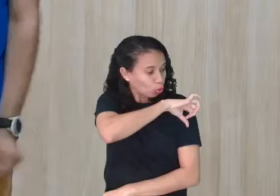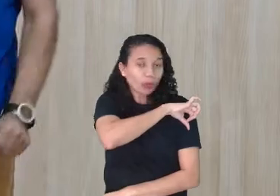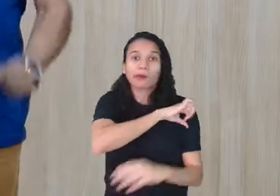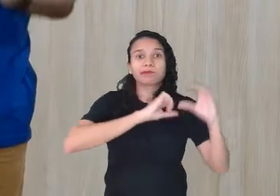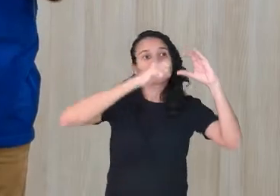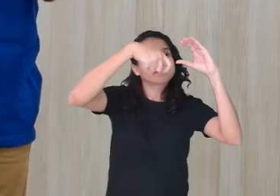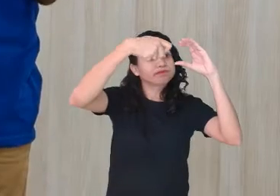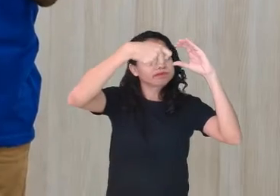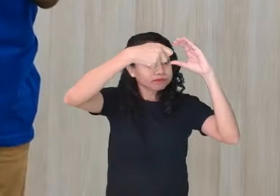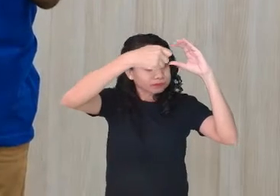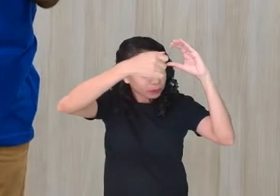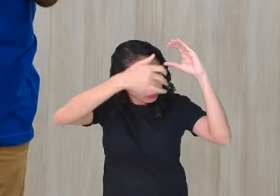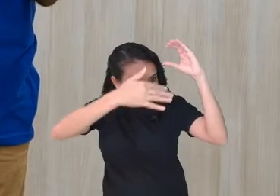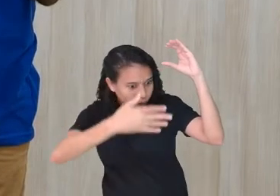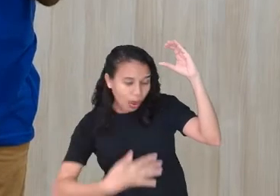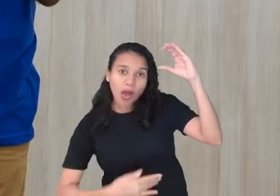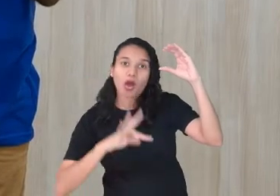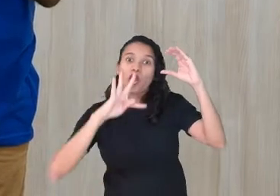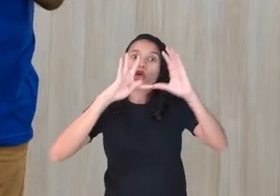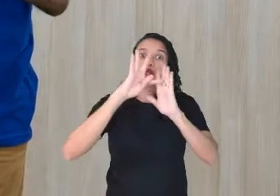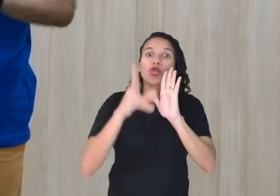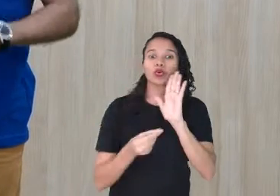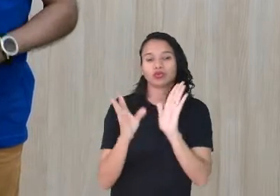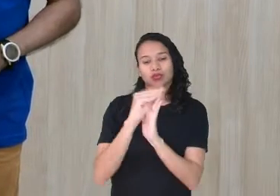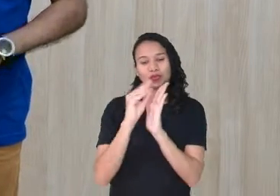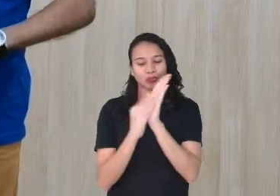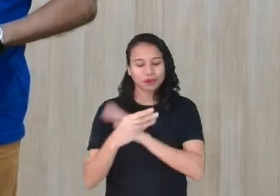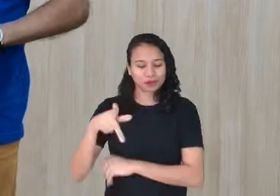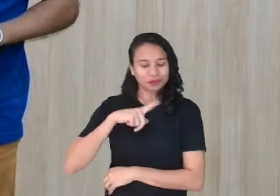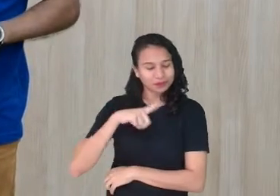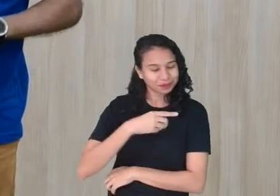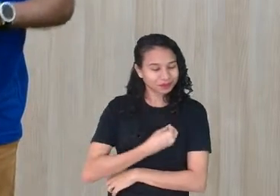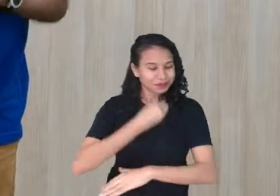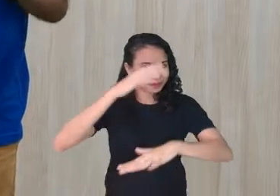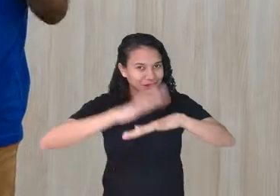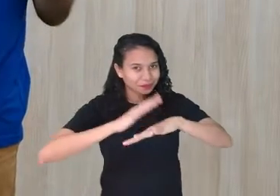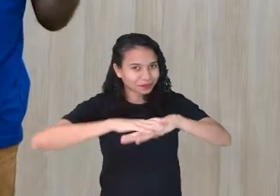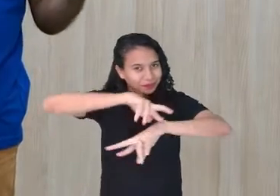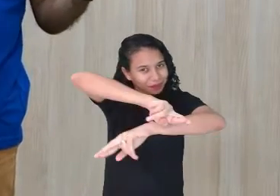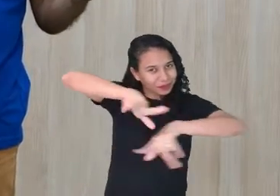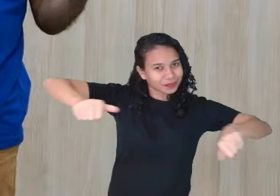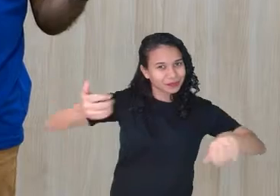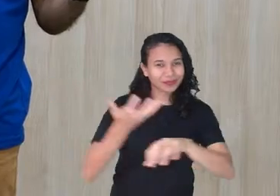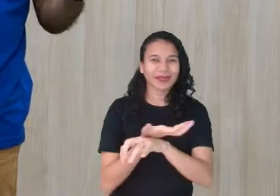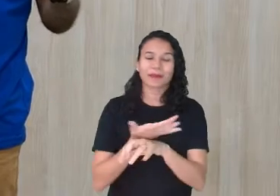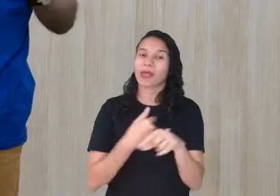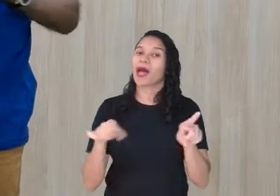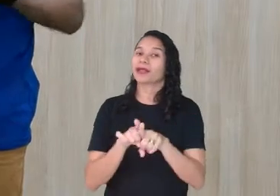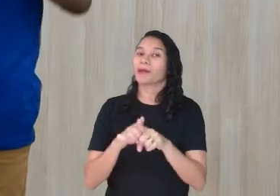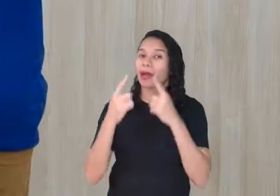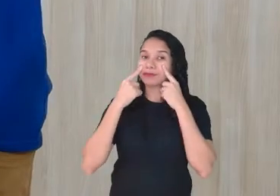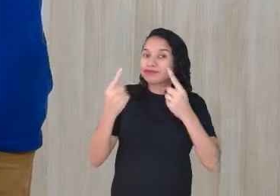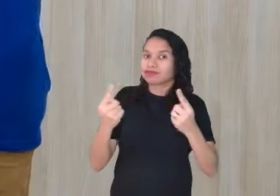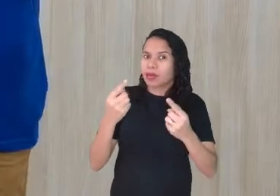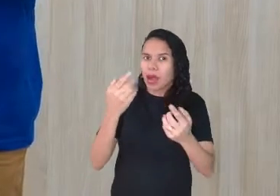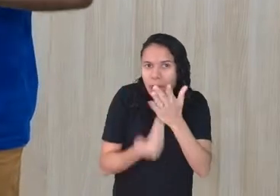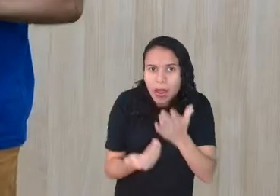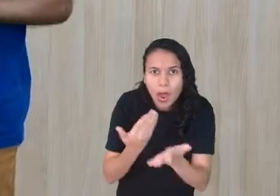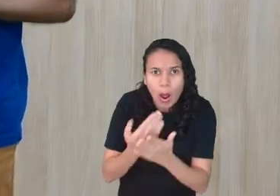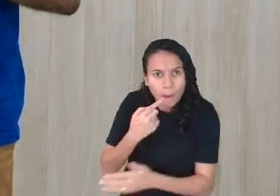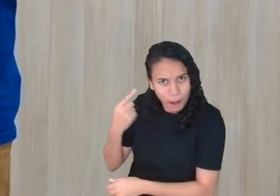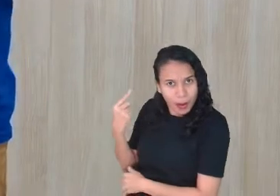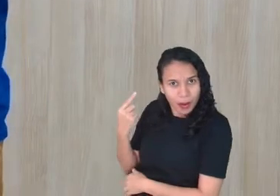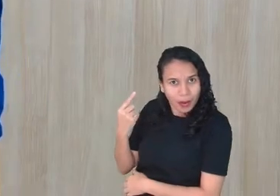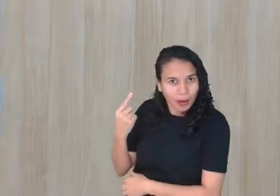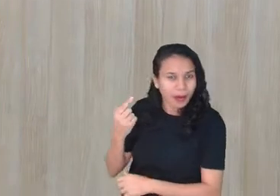vai ver lá todos os conteúdos aí que tem de matemática e de outras matérias também, por que não? Se você perdeu a aula passada, por